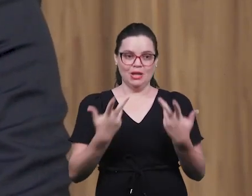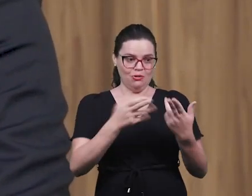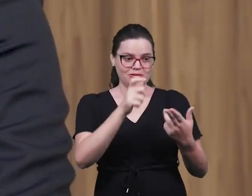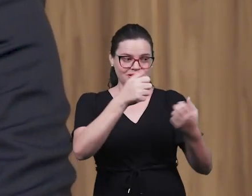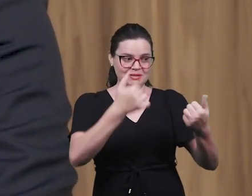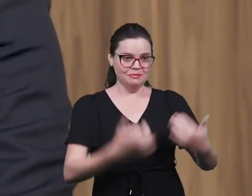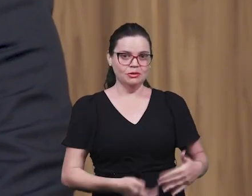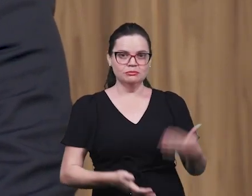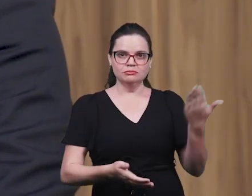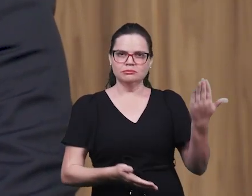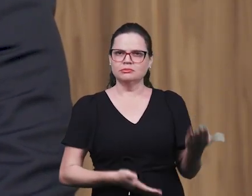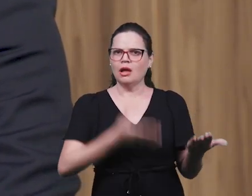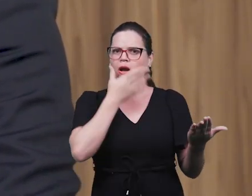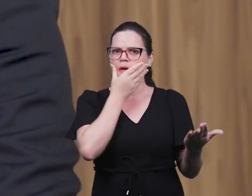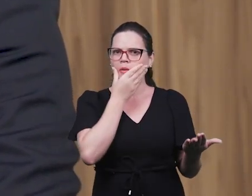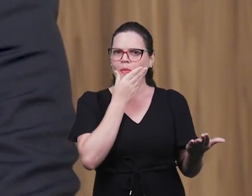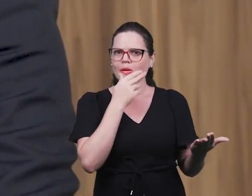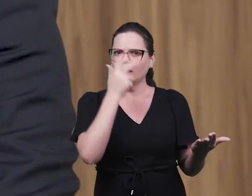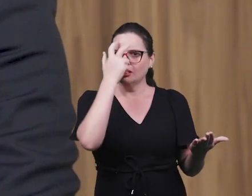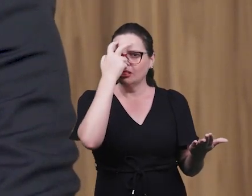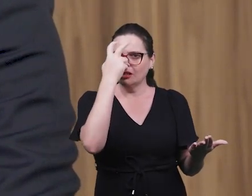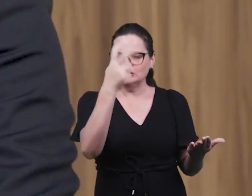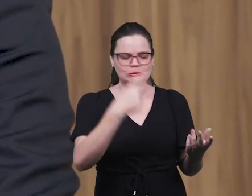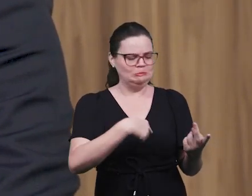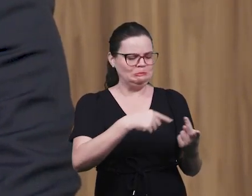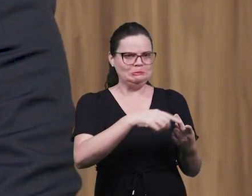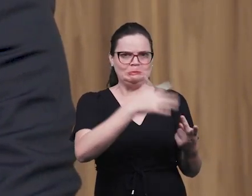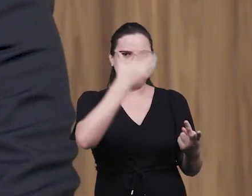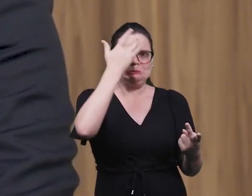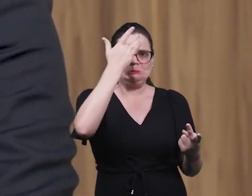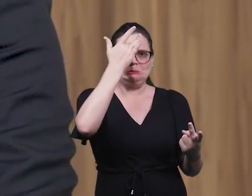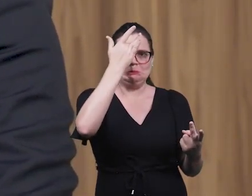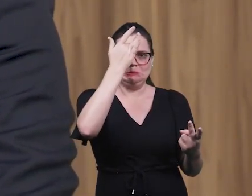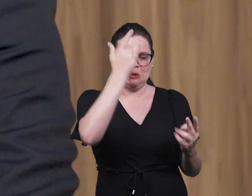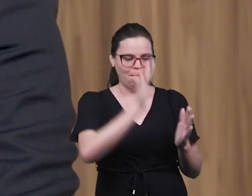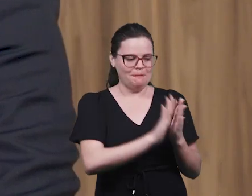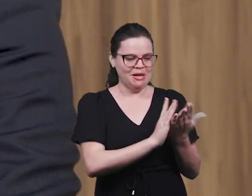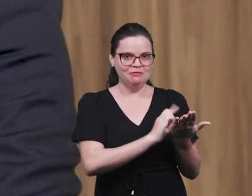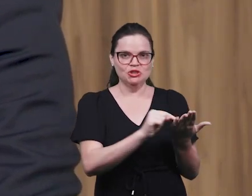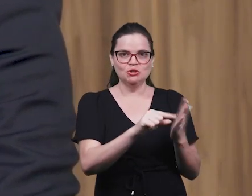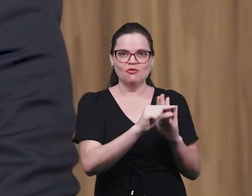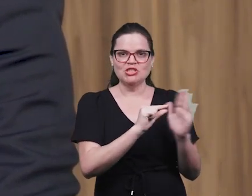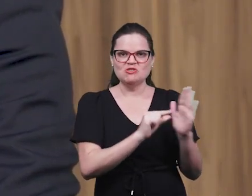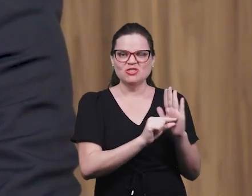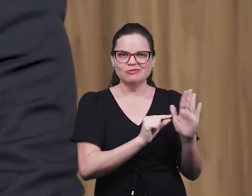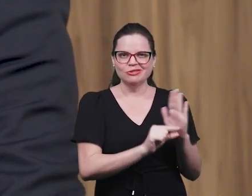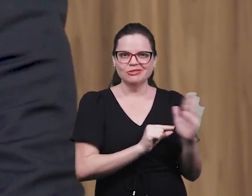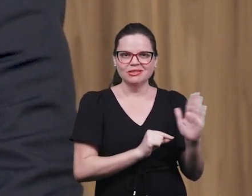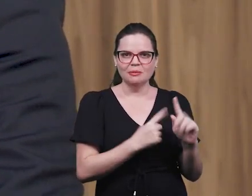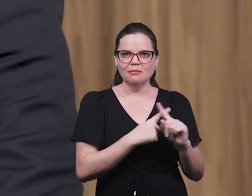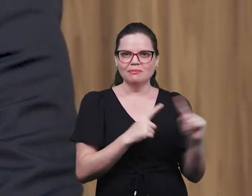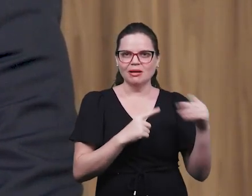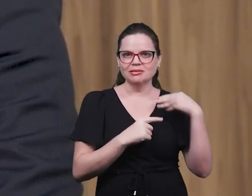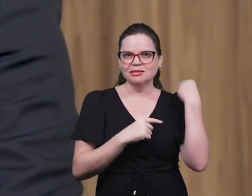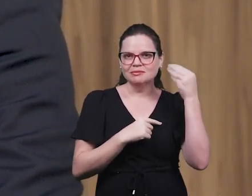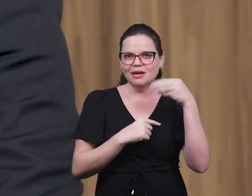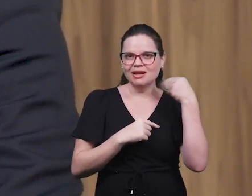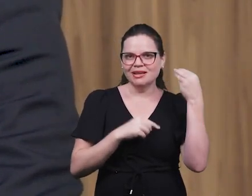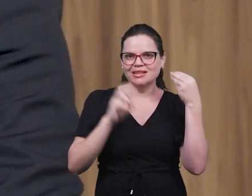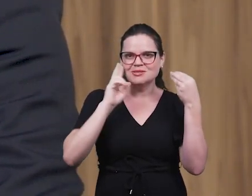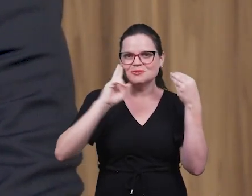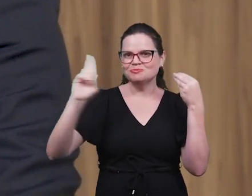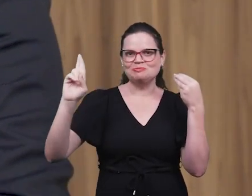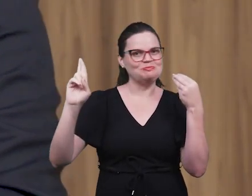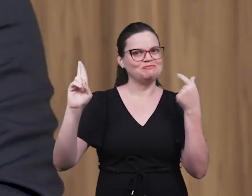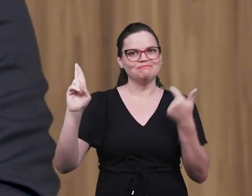culto, né, conhecedor das Escrituras, mas sem a experiência com o Jesus vivo delas. Sem dúvida.